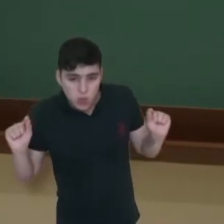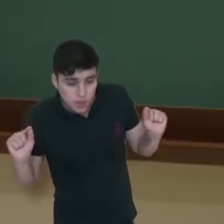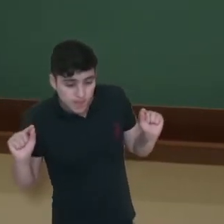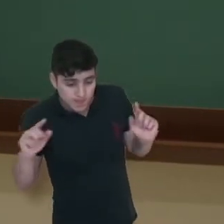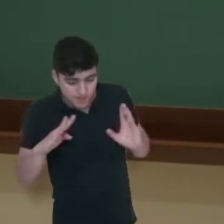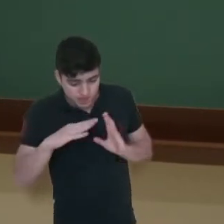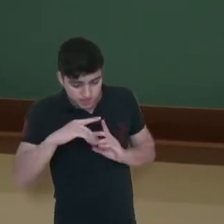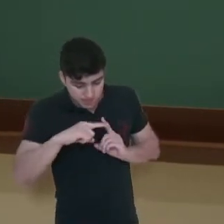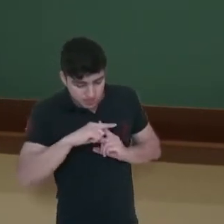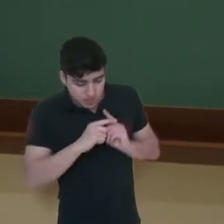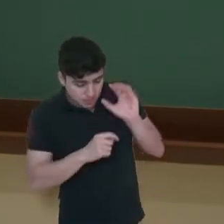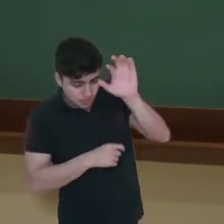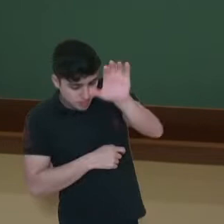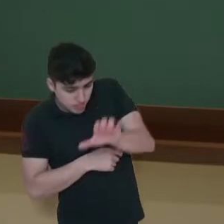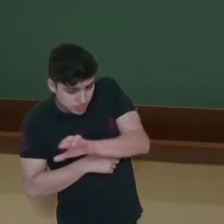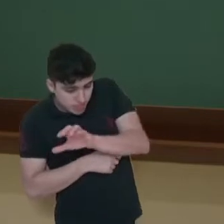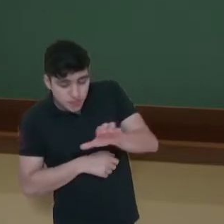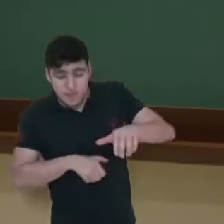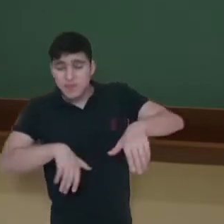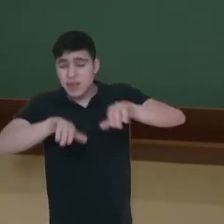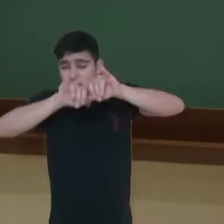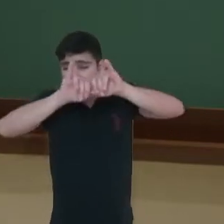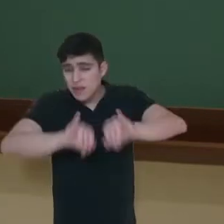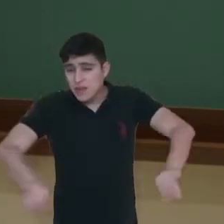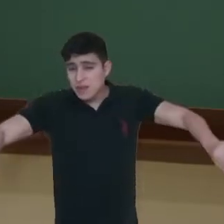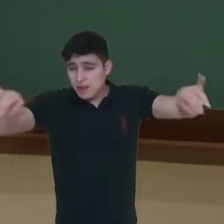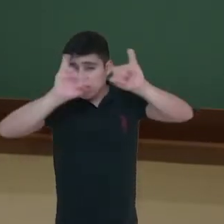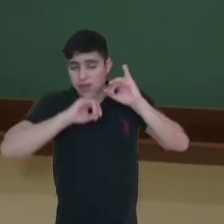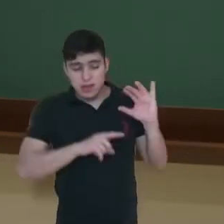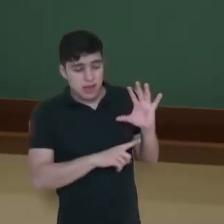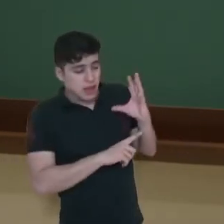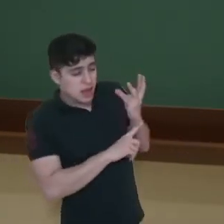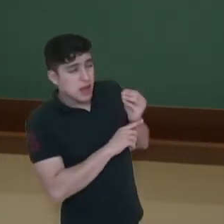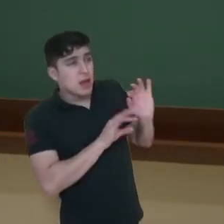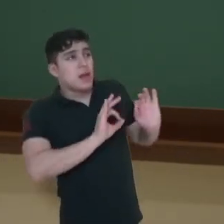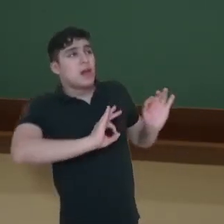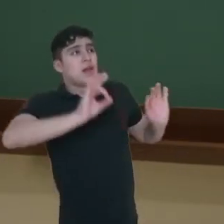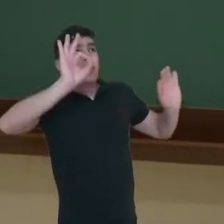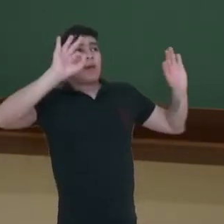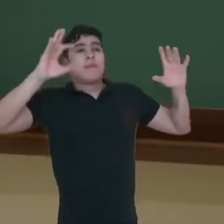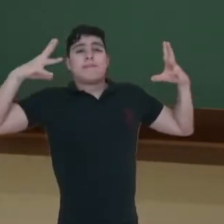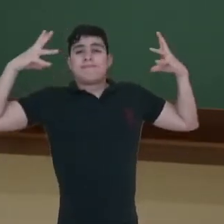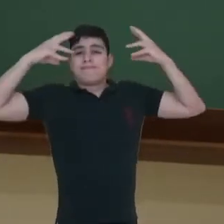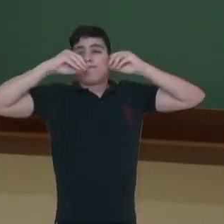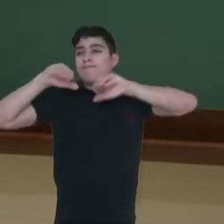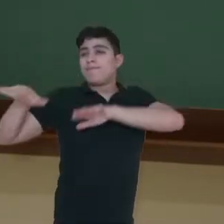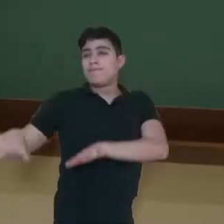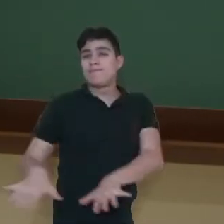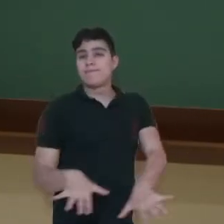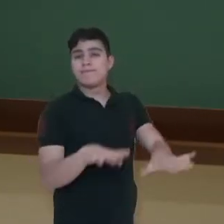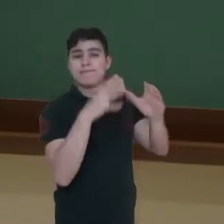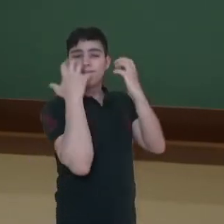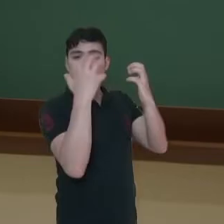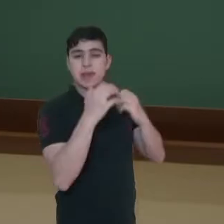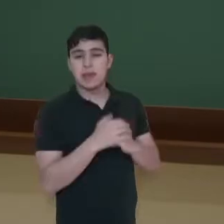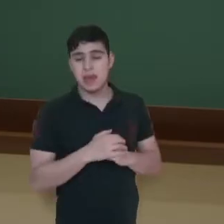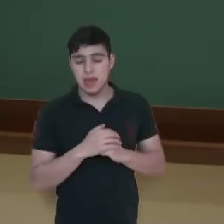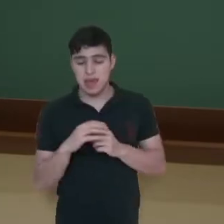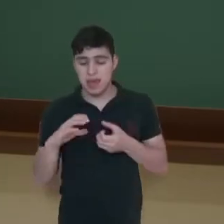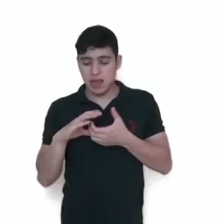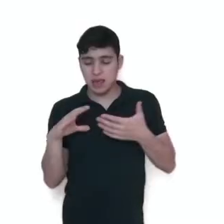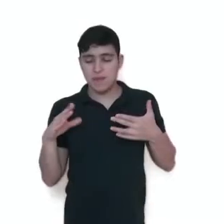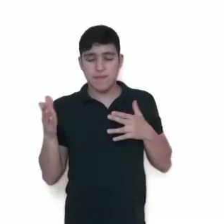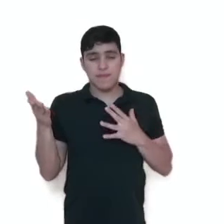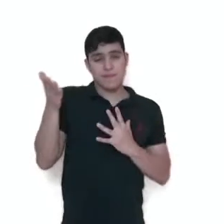igreja investisse muito na sua divulgação e utilizava o trabalho artístico exatamente para fazer essa propagação. Uma das grandes características do barroco é exatamente